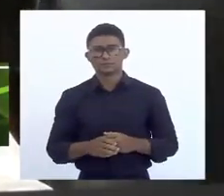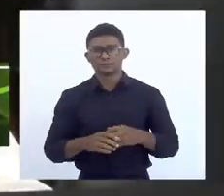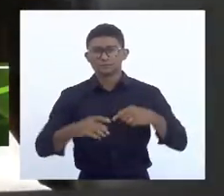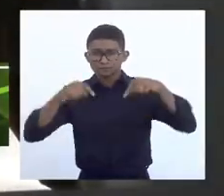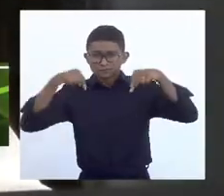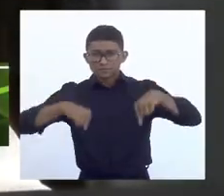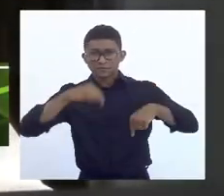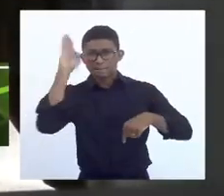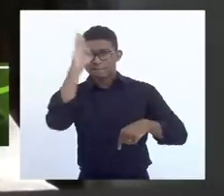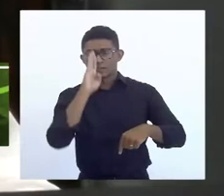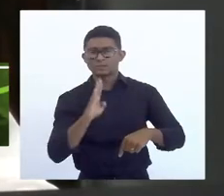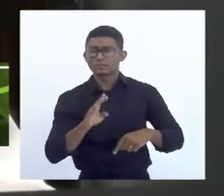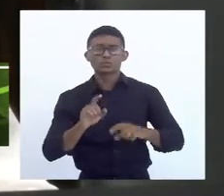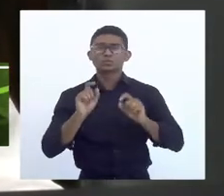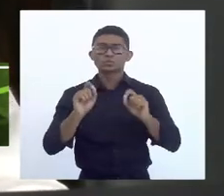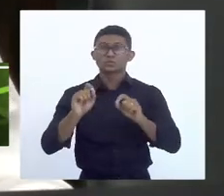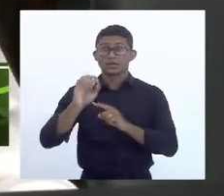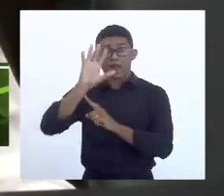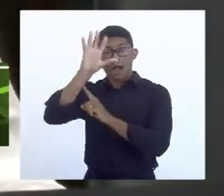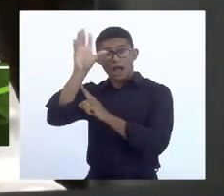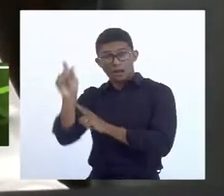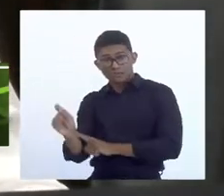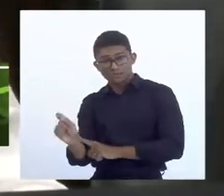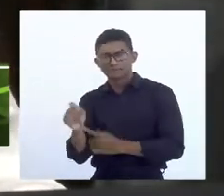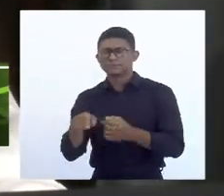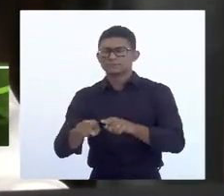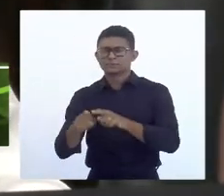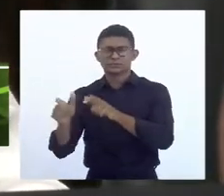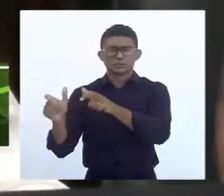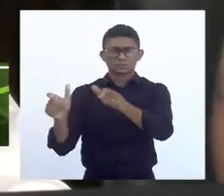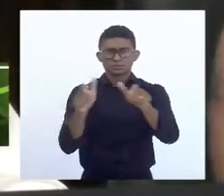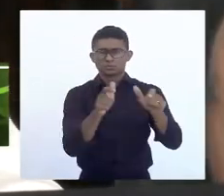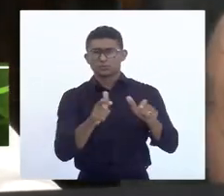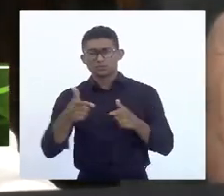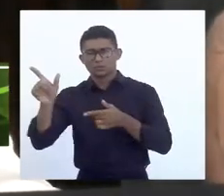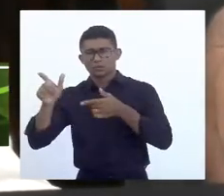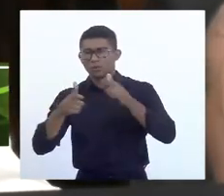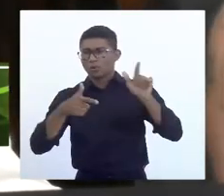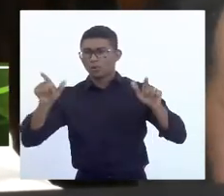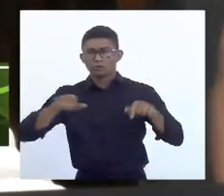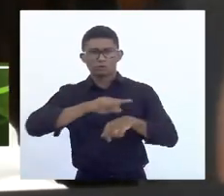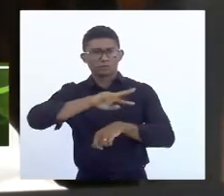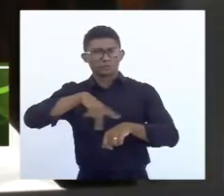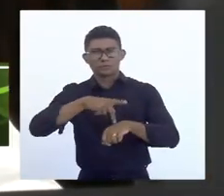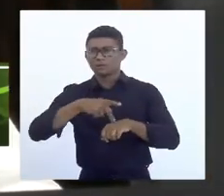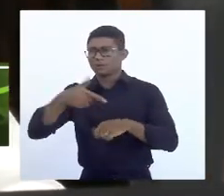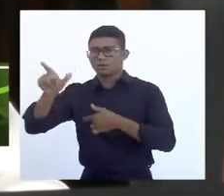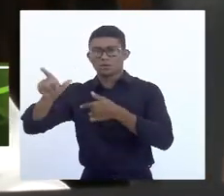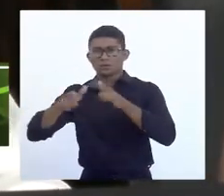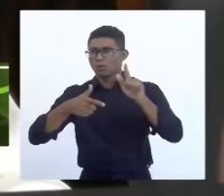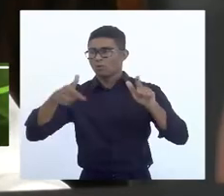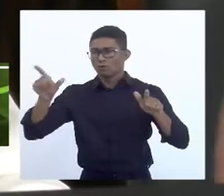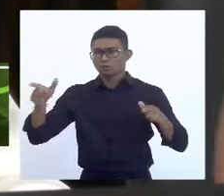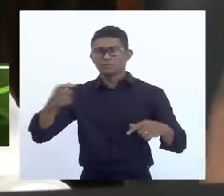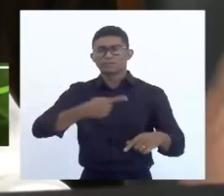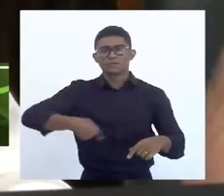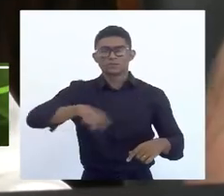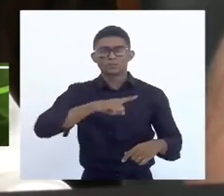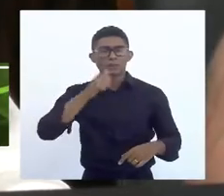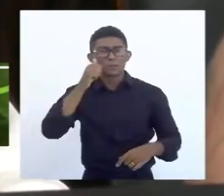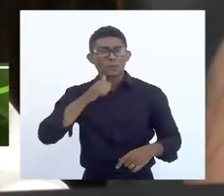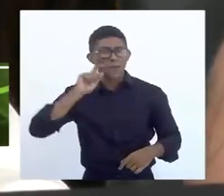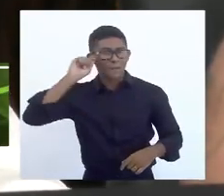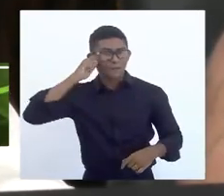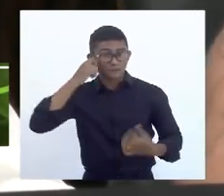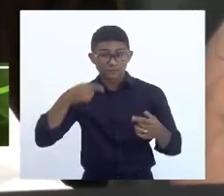de África e de outros locais, diferentes nações, onde nós, mulheres pretas e